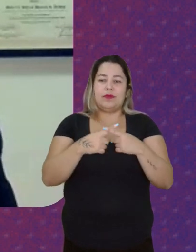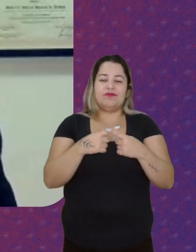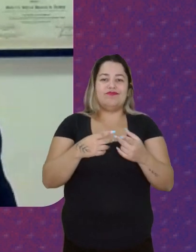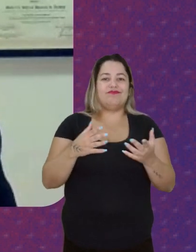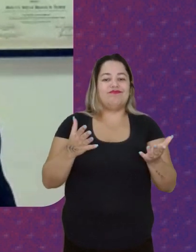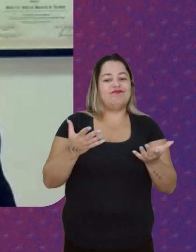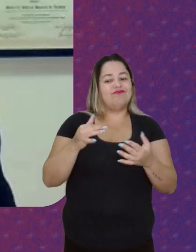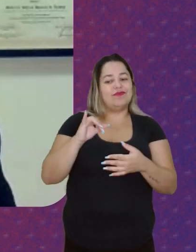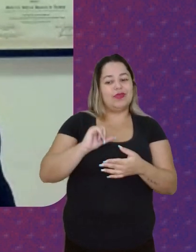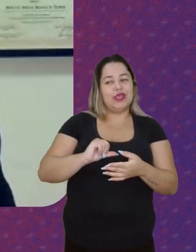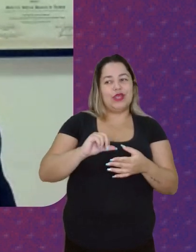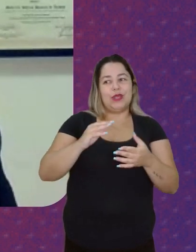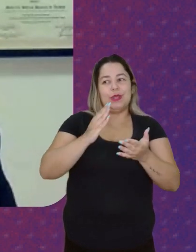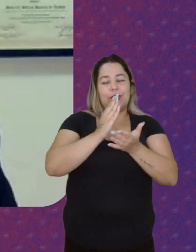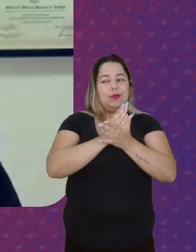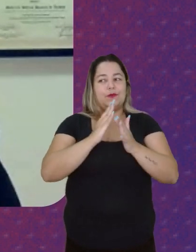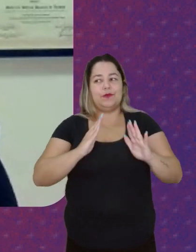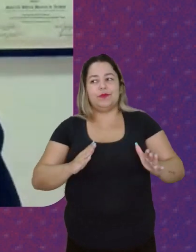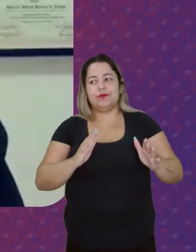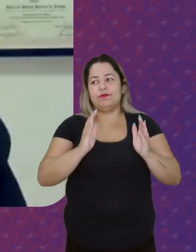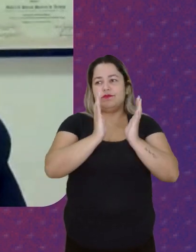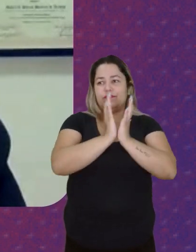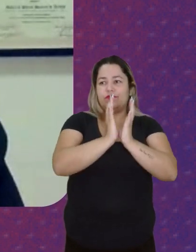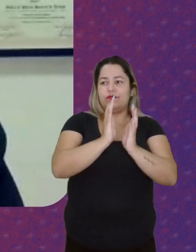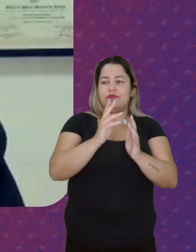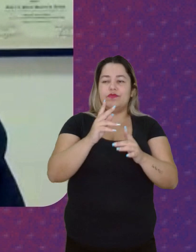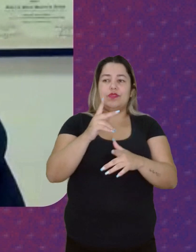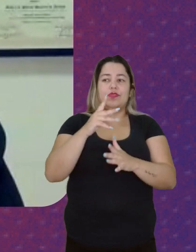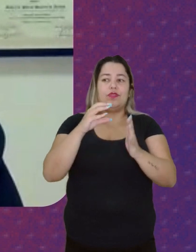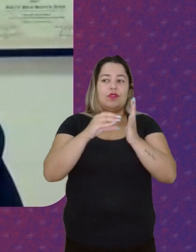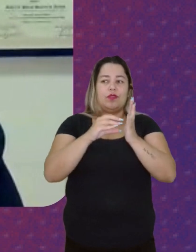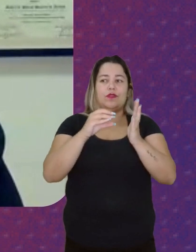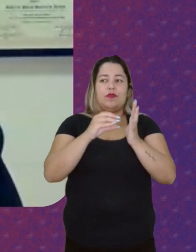desestimulando o rompimento da federação antes do prazo, né?